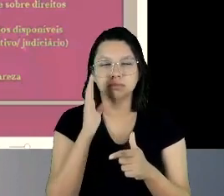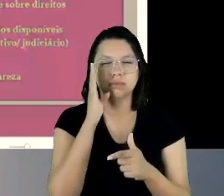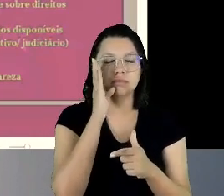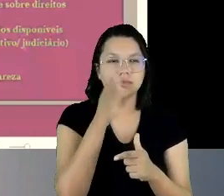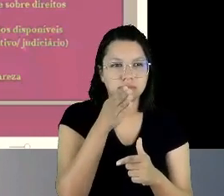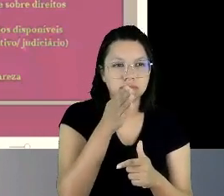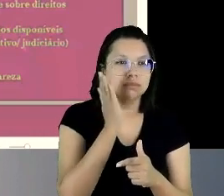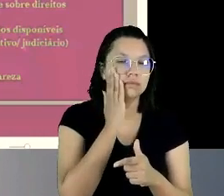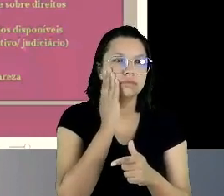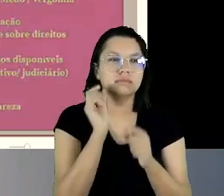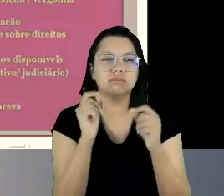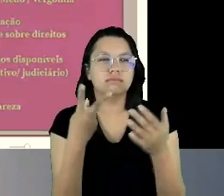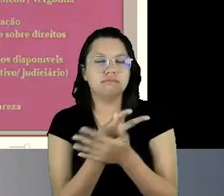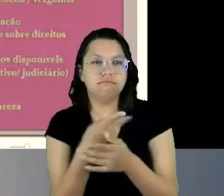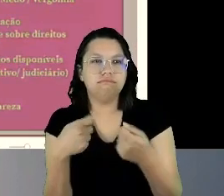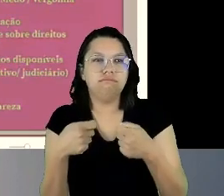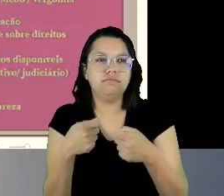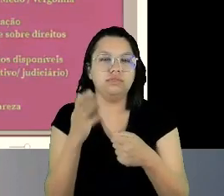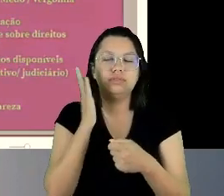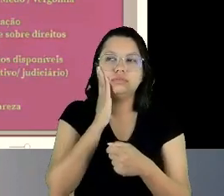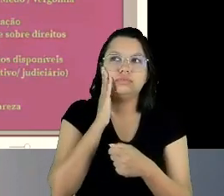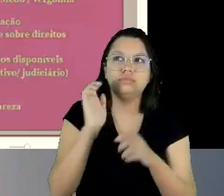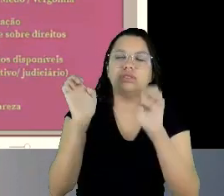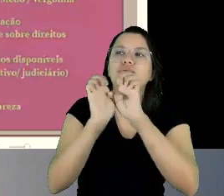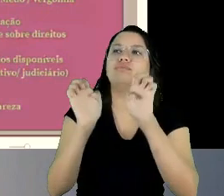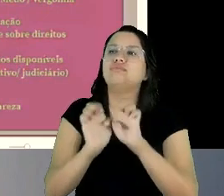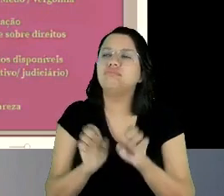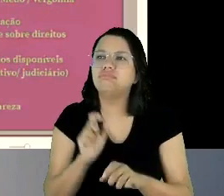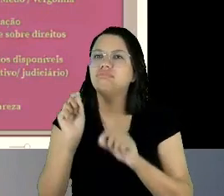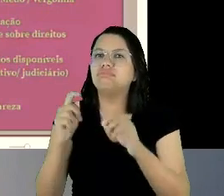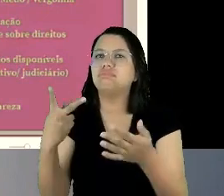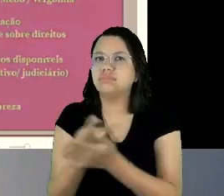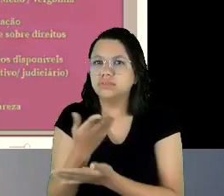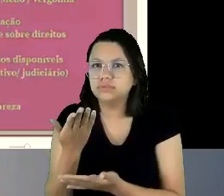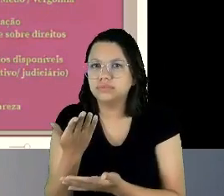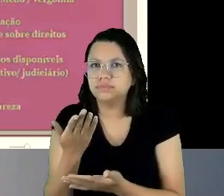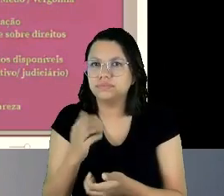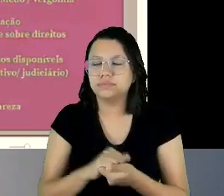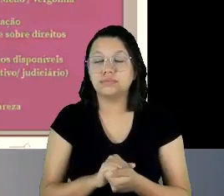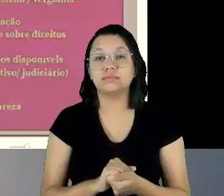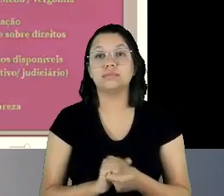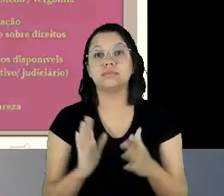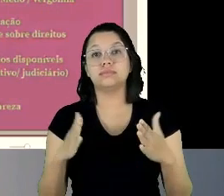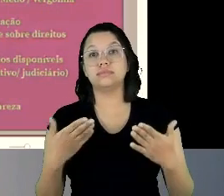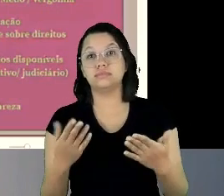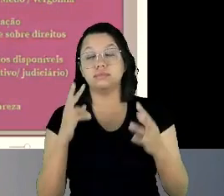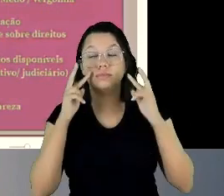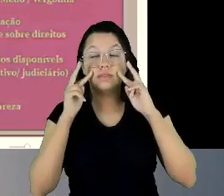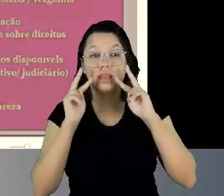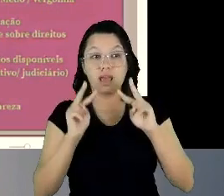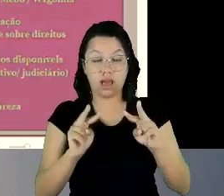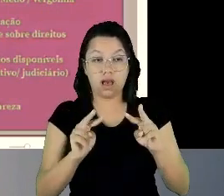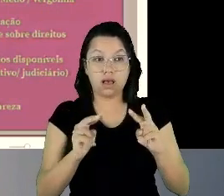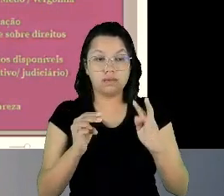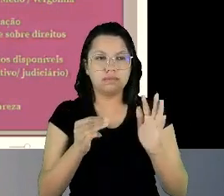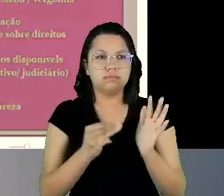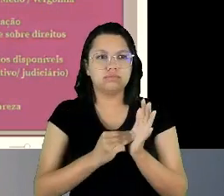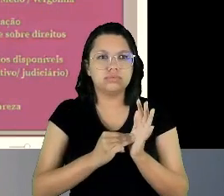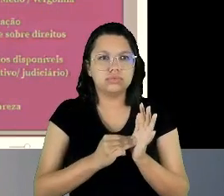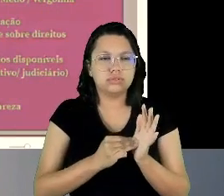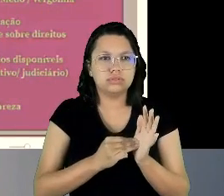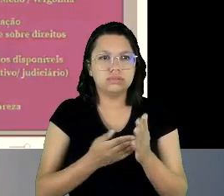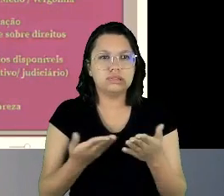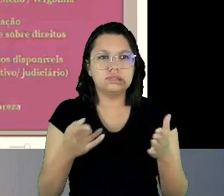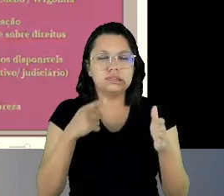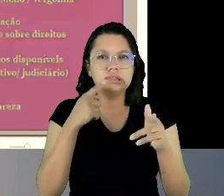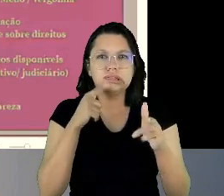que adereçar a estrutura e não somente os sintomas. E quando a gente olha para as causas, né,